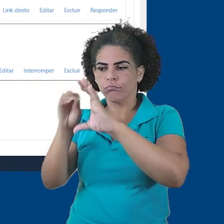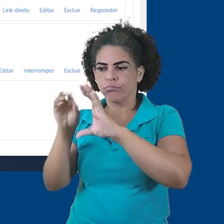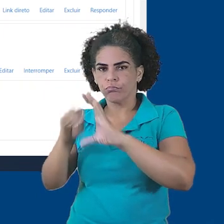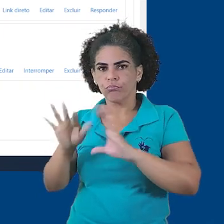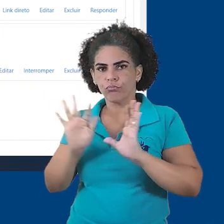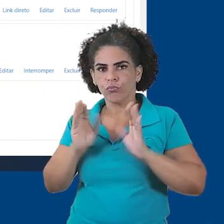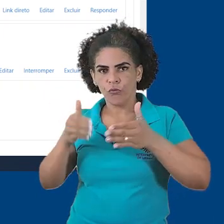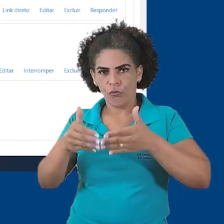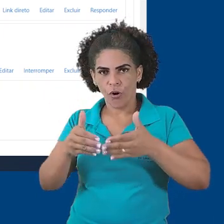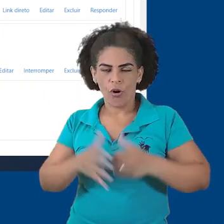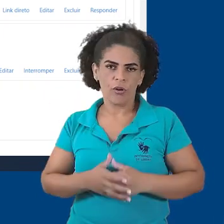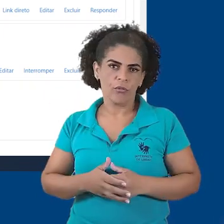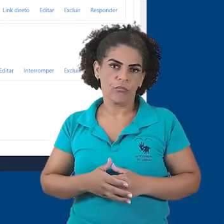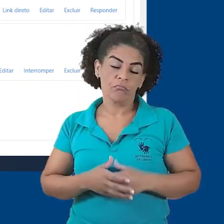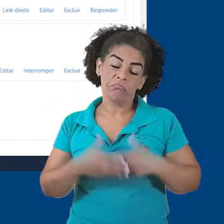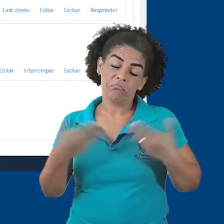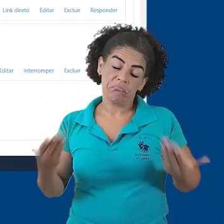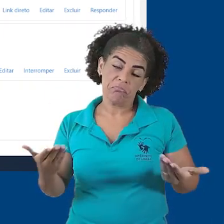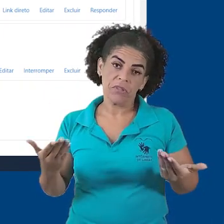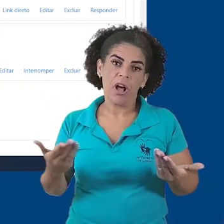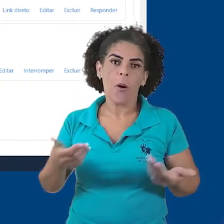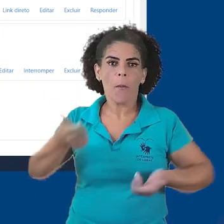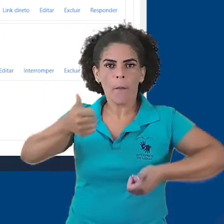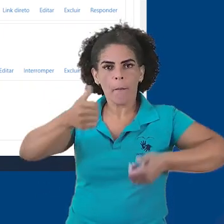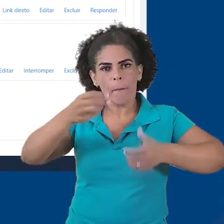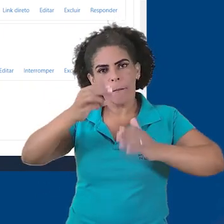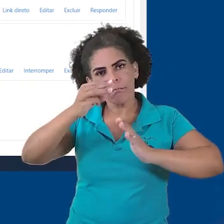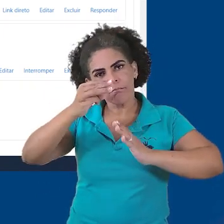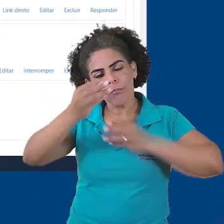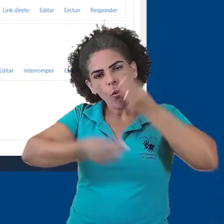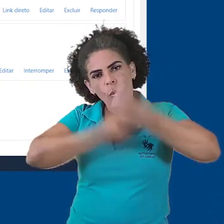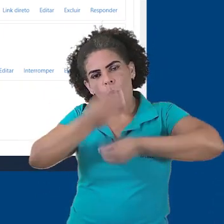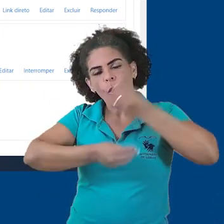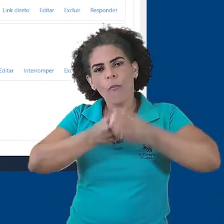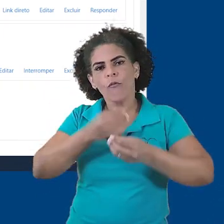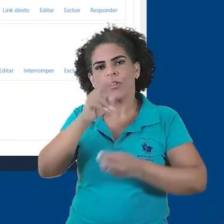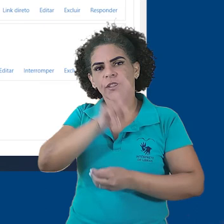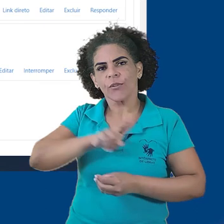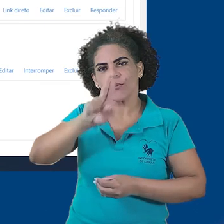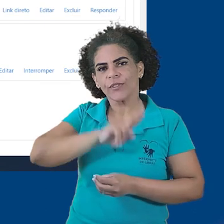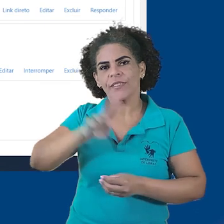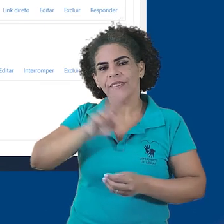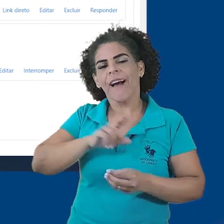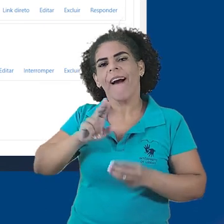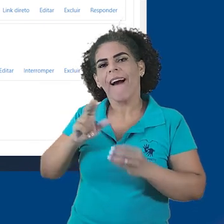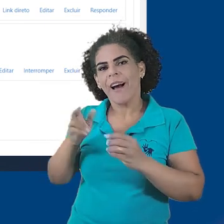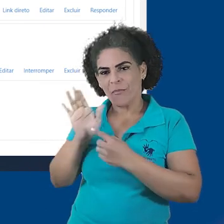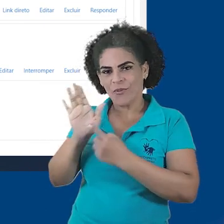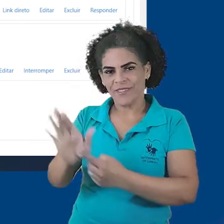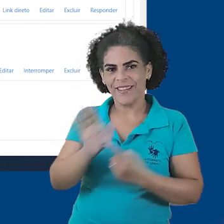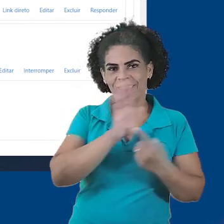fórum. Assim, os métodos de avaliação para fórum, dois métodos